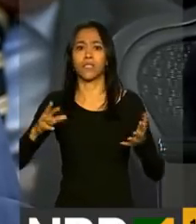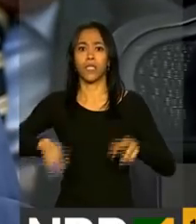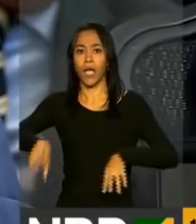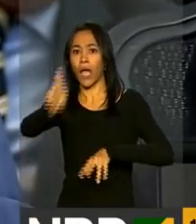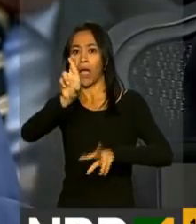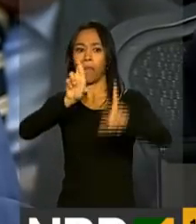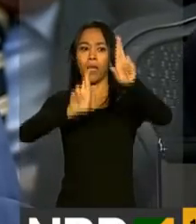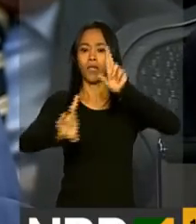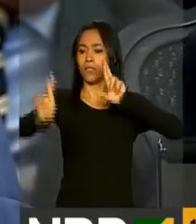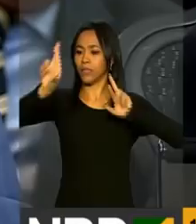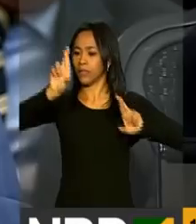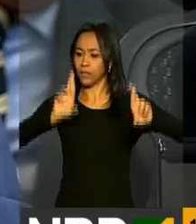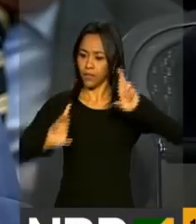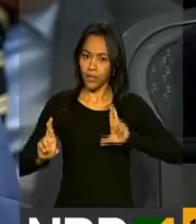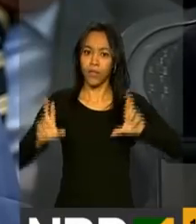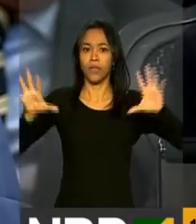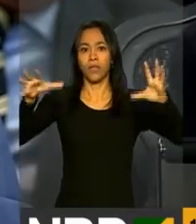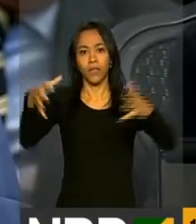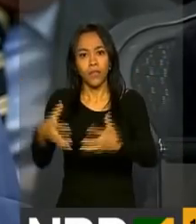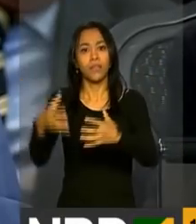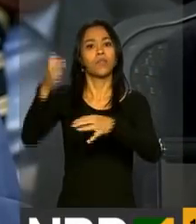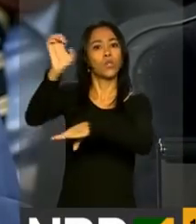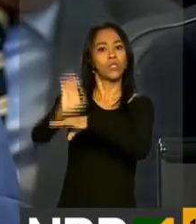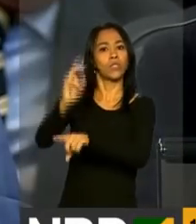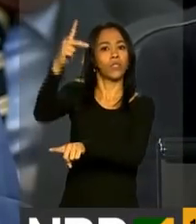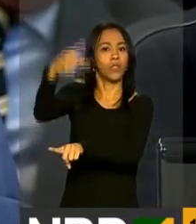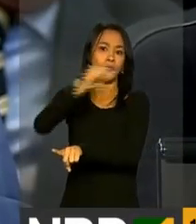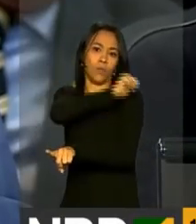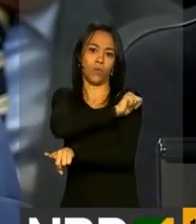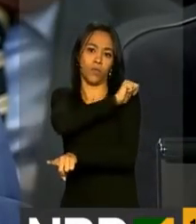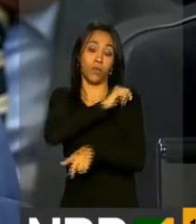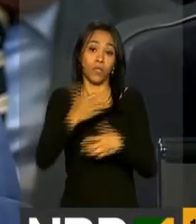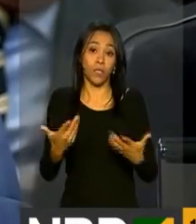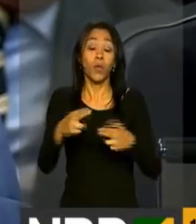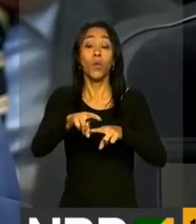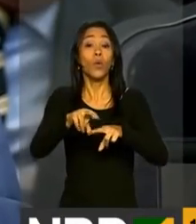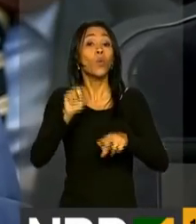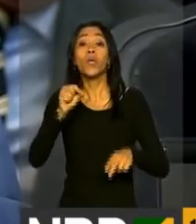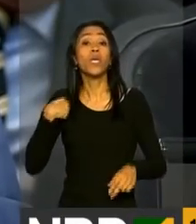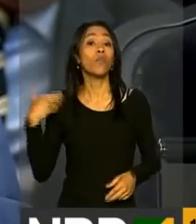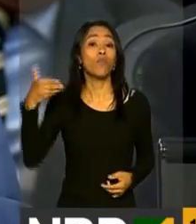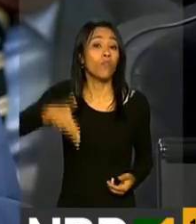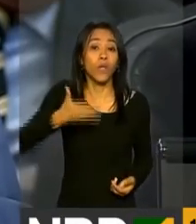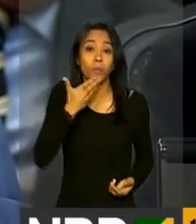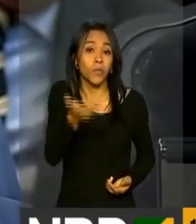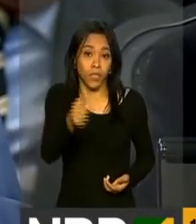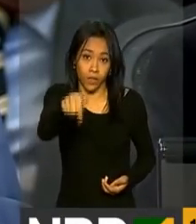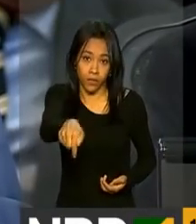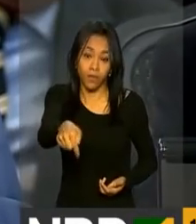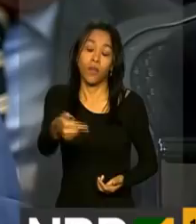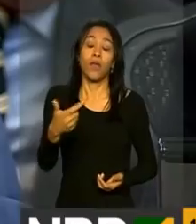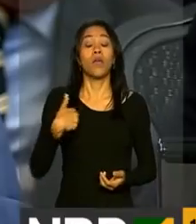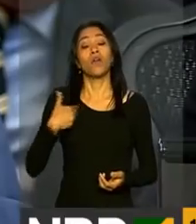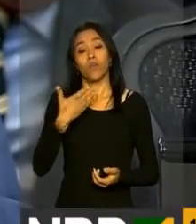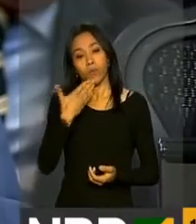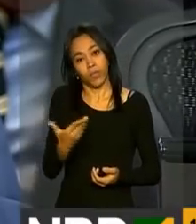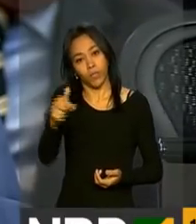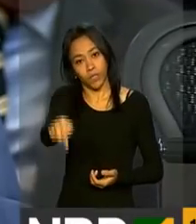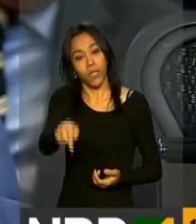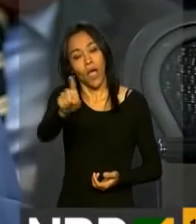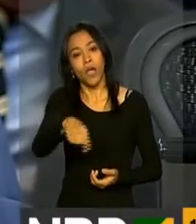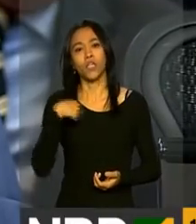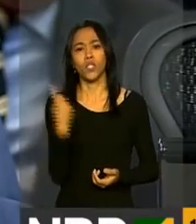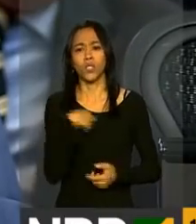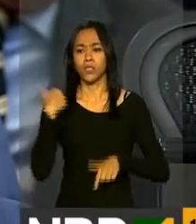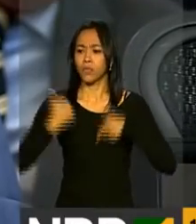representativas do estado do rio de janeiro então qualquer que eu venho solicitar aqui eu venho solicitar que nós façamos um trabalho